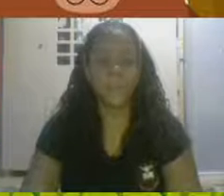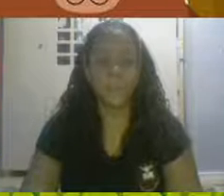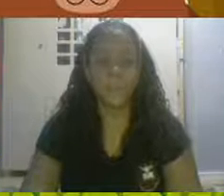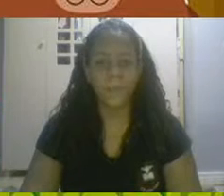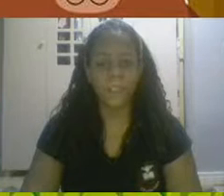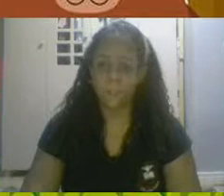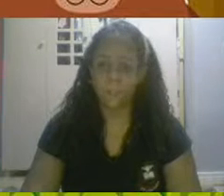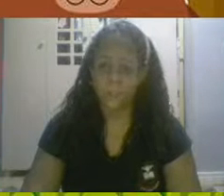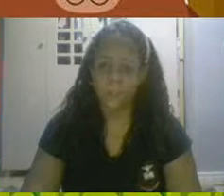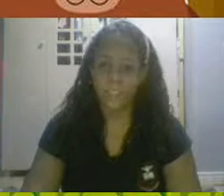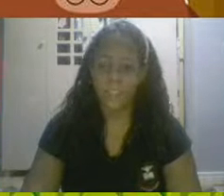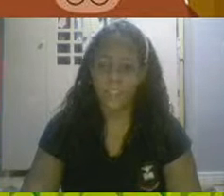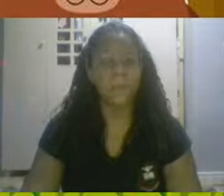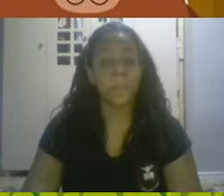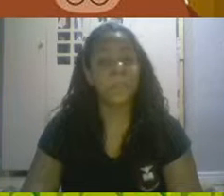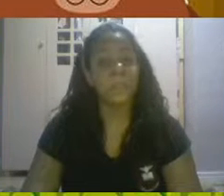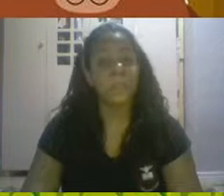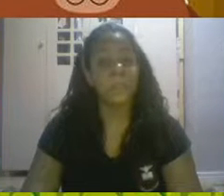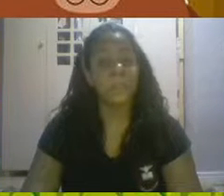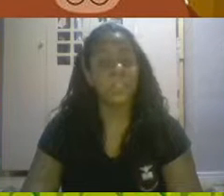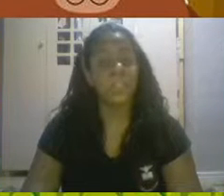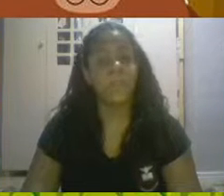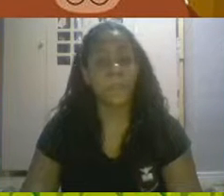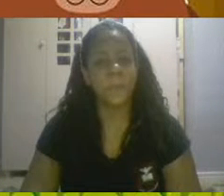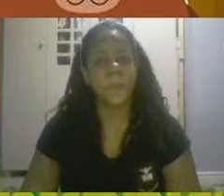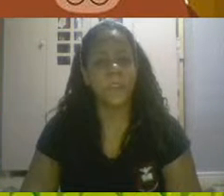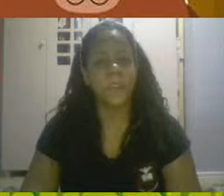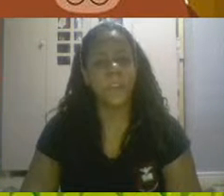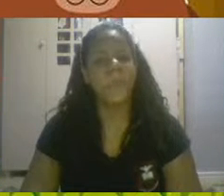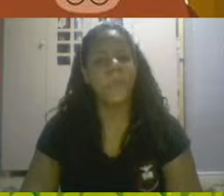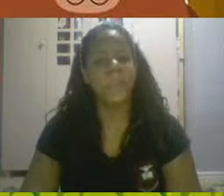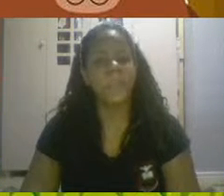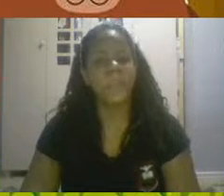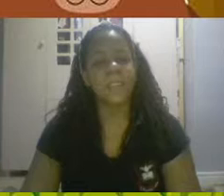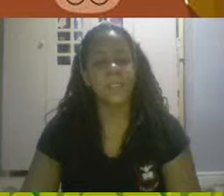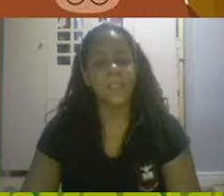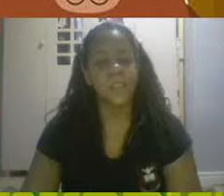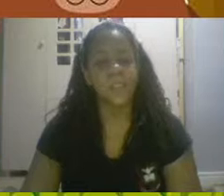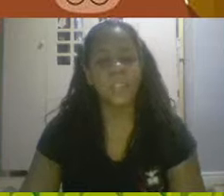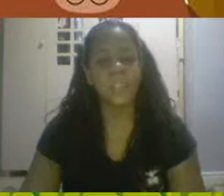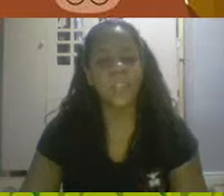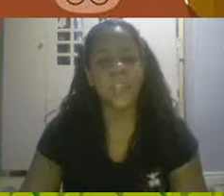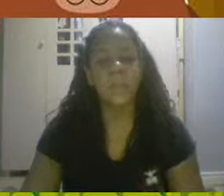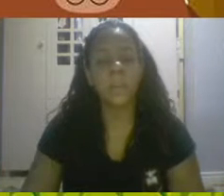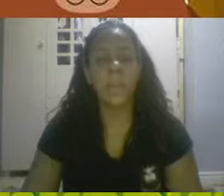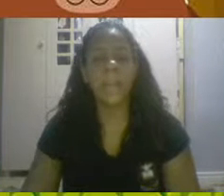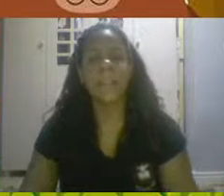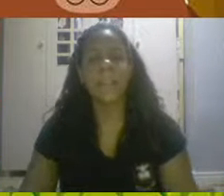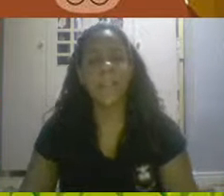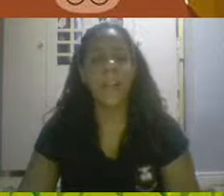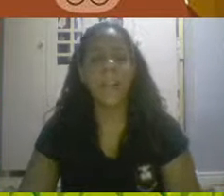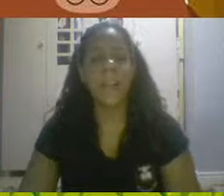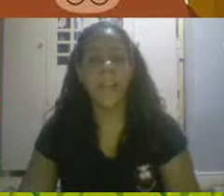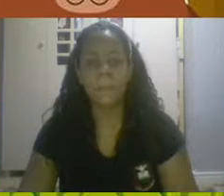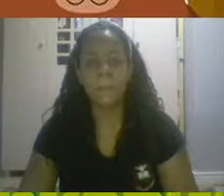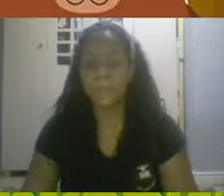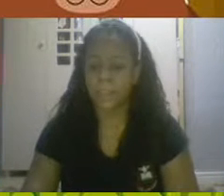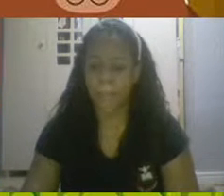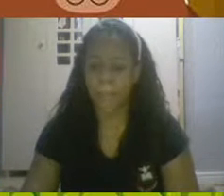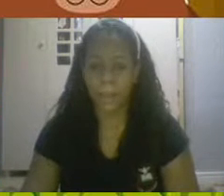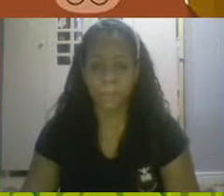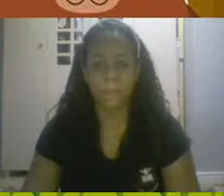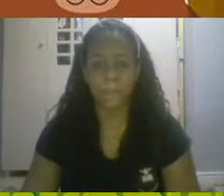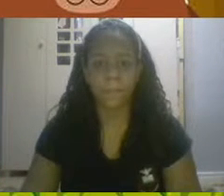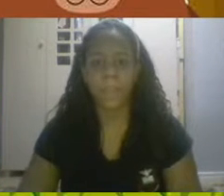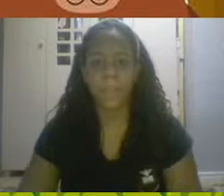Olá, meus amores, tudo bem com vocês? Espero que vocês estejam super bem. O tema da nossa aula de hoje é sobre a cadeia